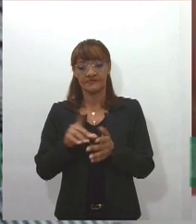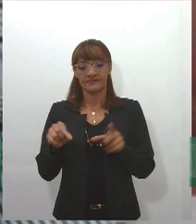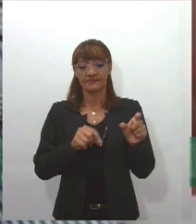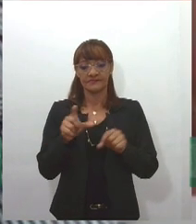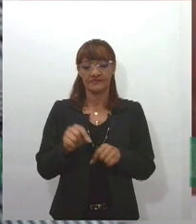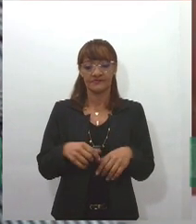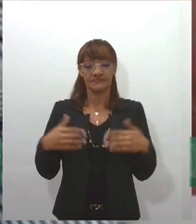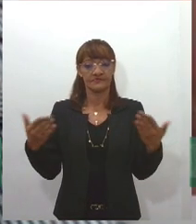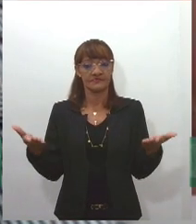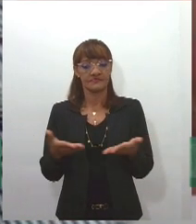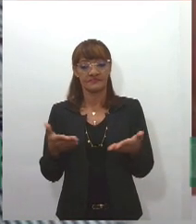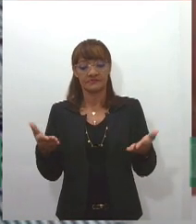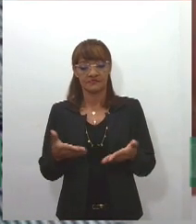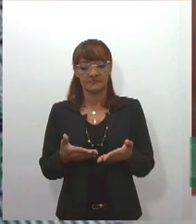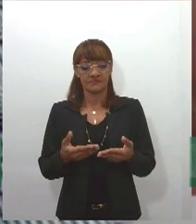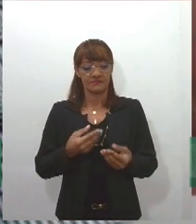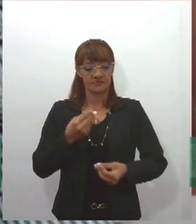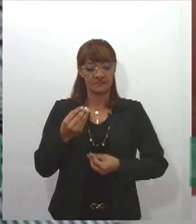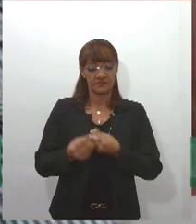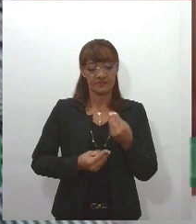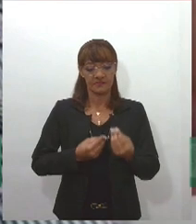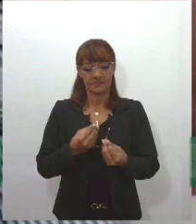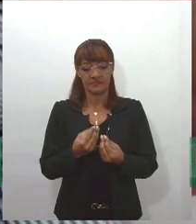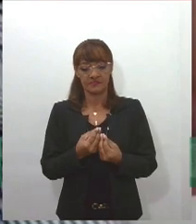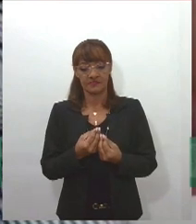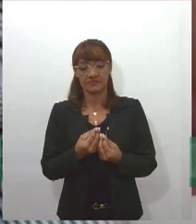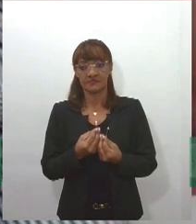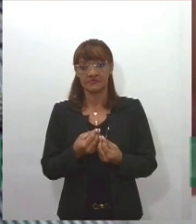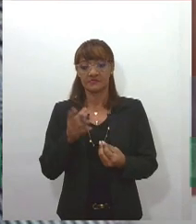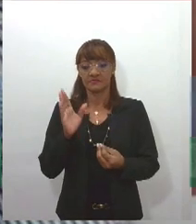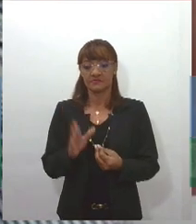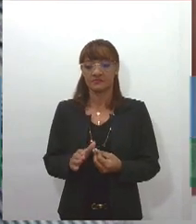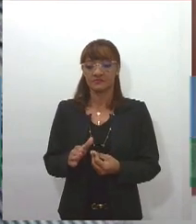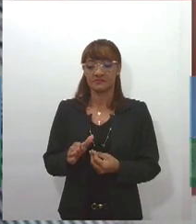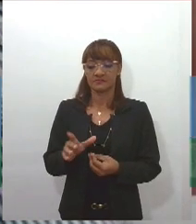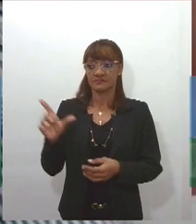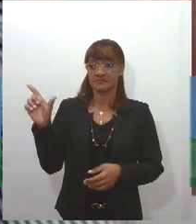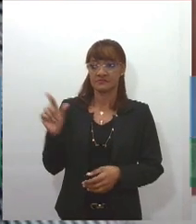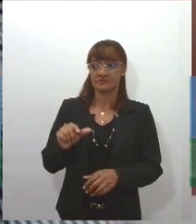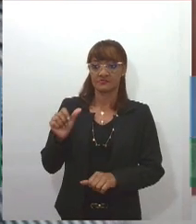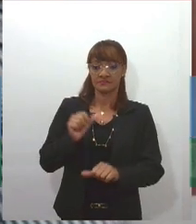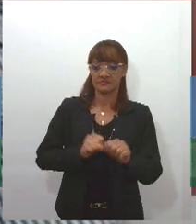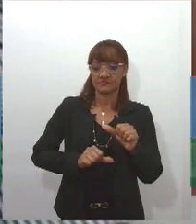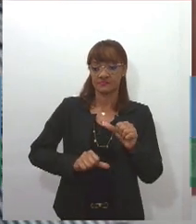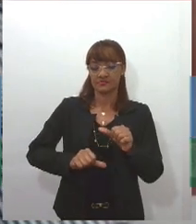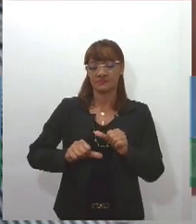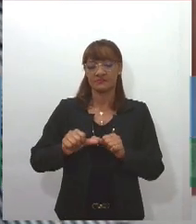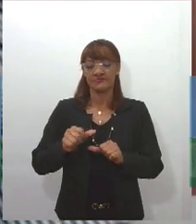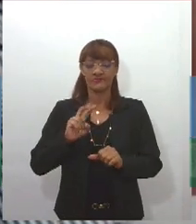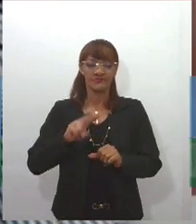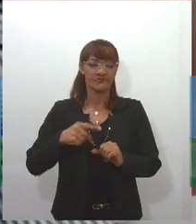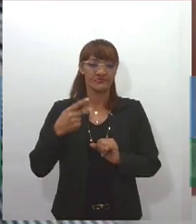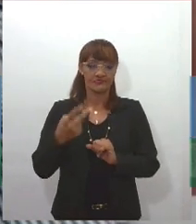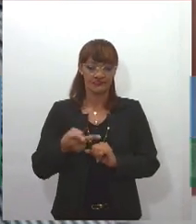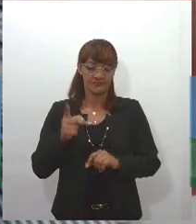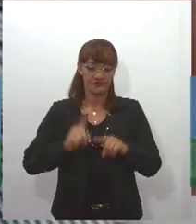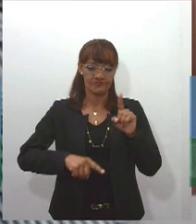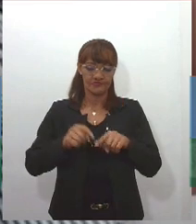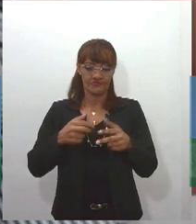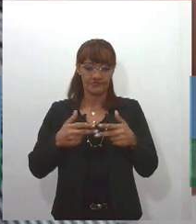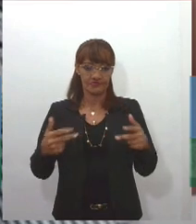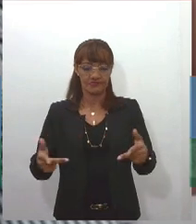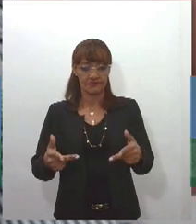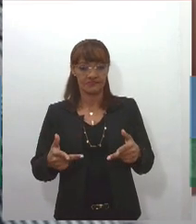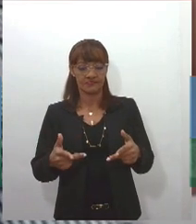trazer uma como se fosse uma redução de consumo na medida que ele aumenta o valor desses produtos que são prejudiciais à saúde e